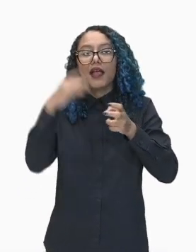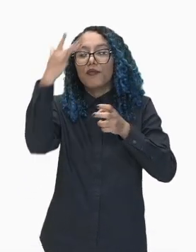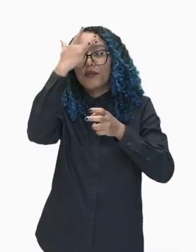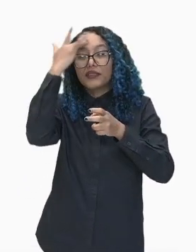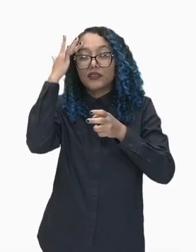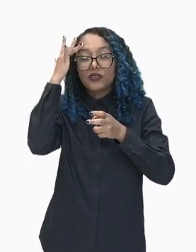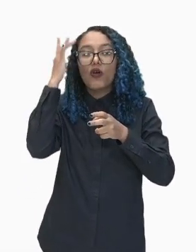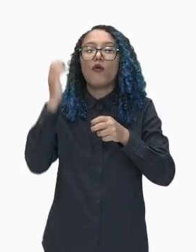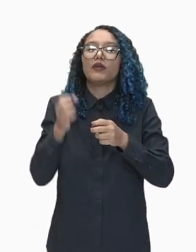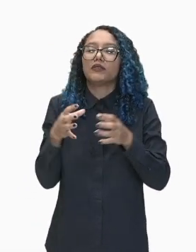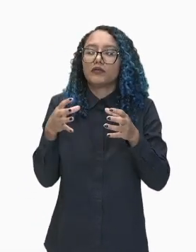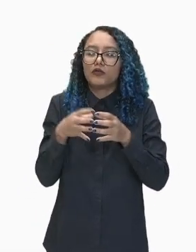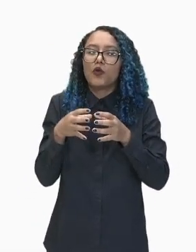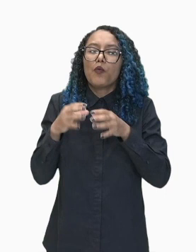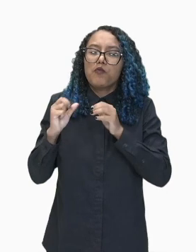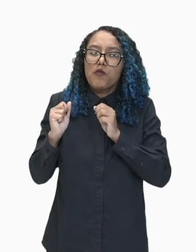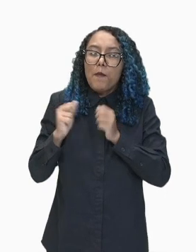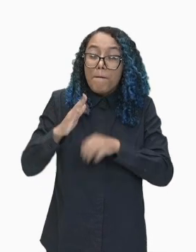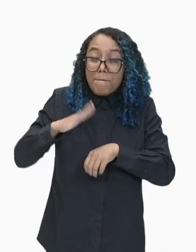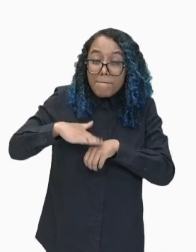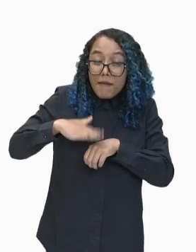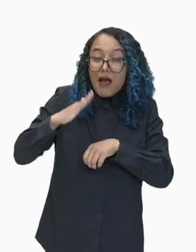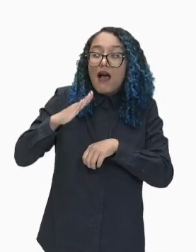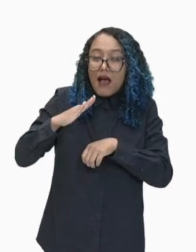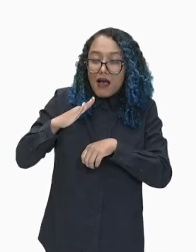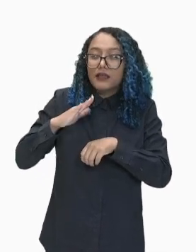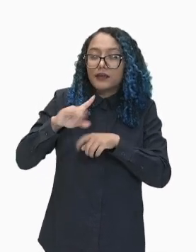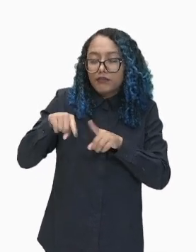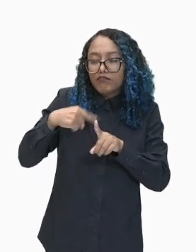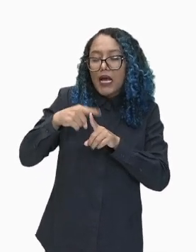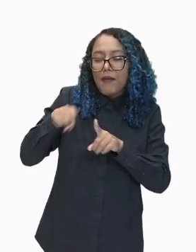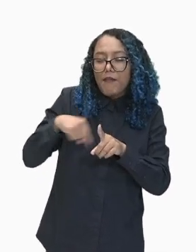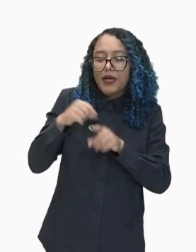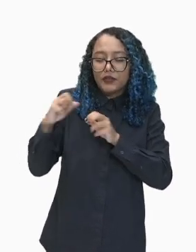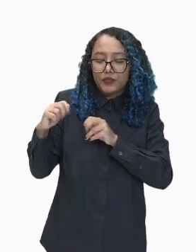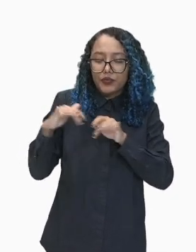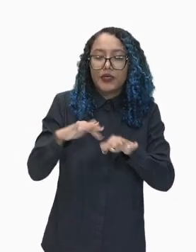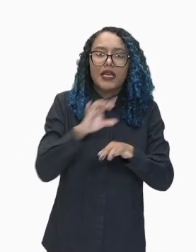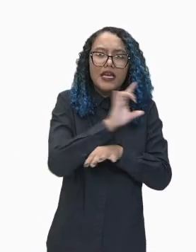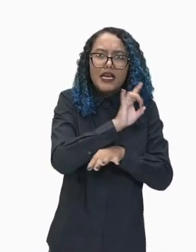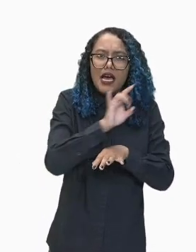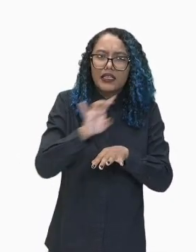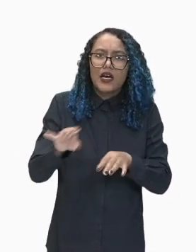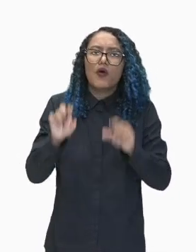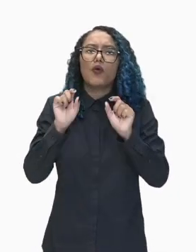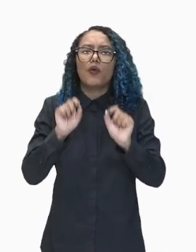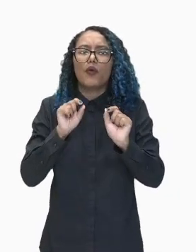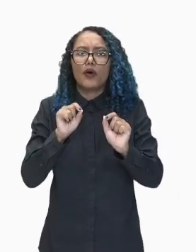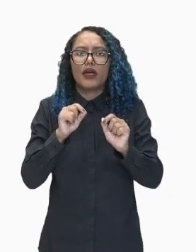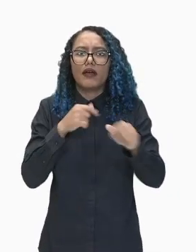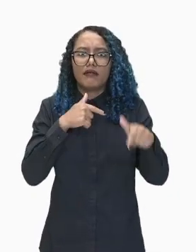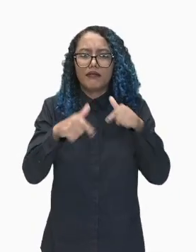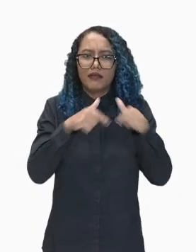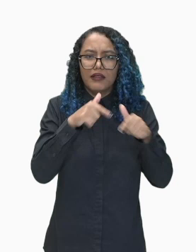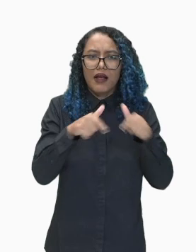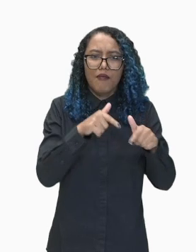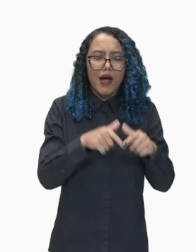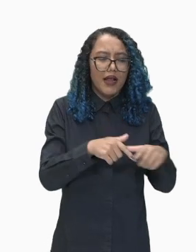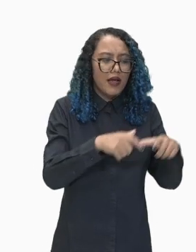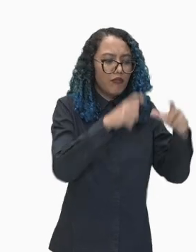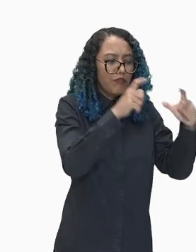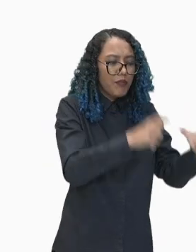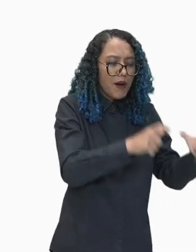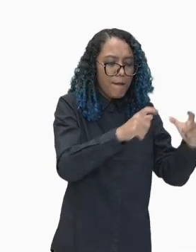cada pessoa fazendo uma coisa, né? Trabalhando num determinado